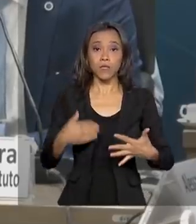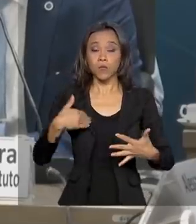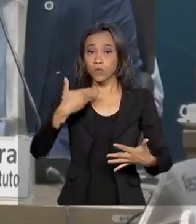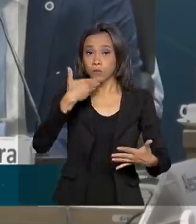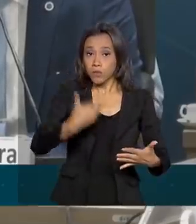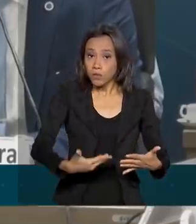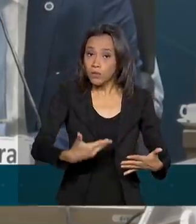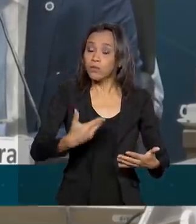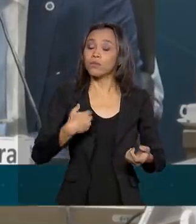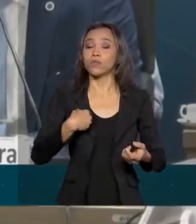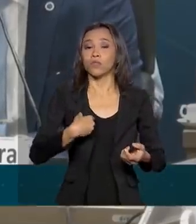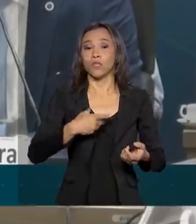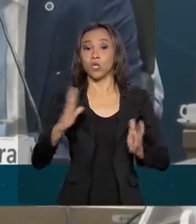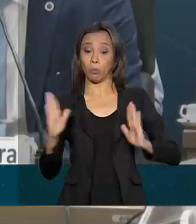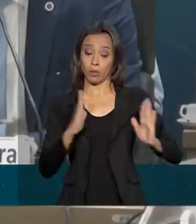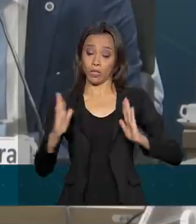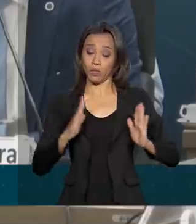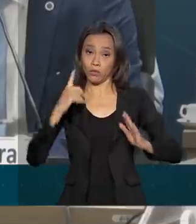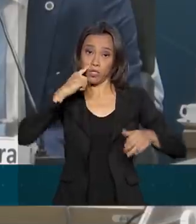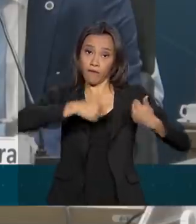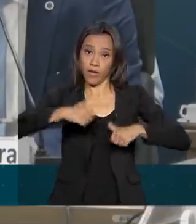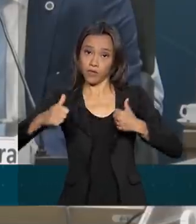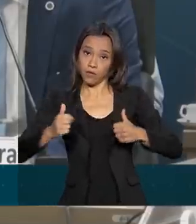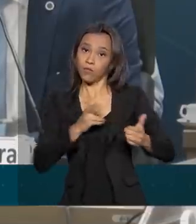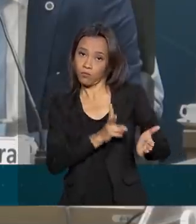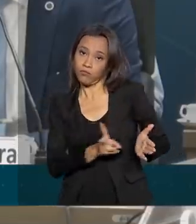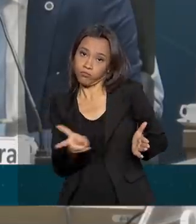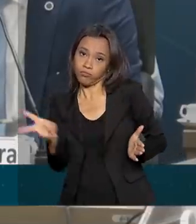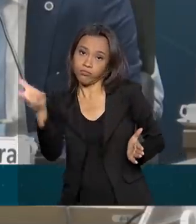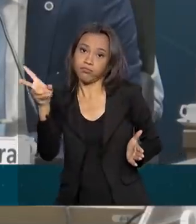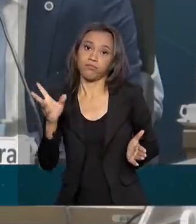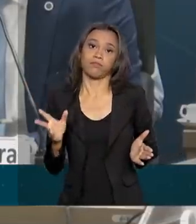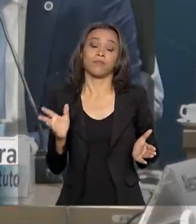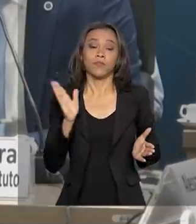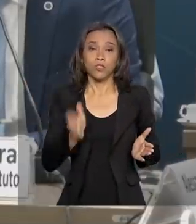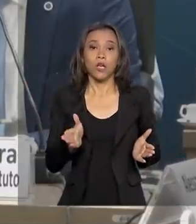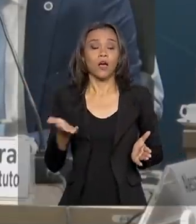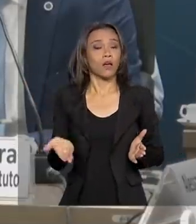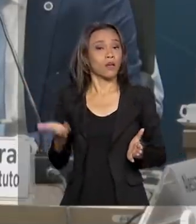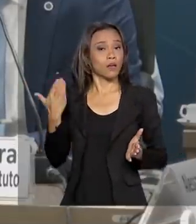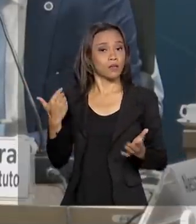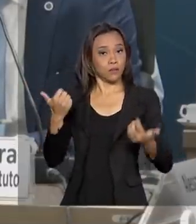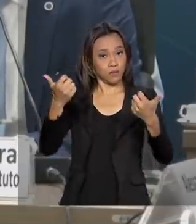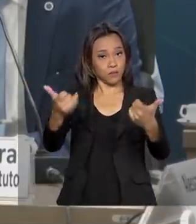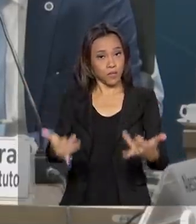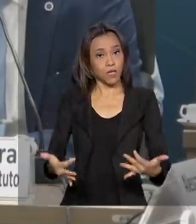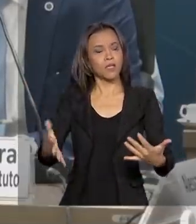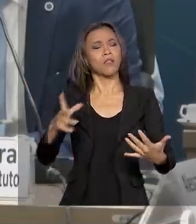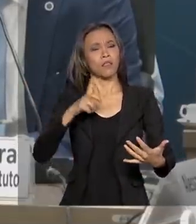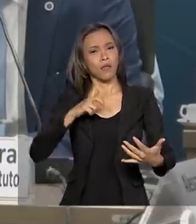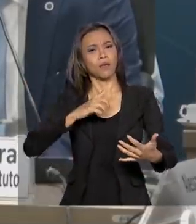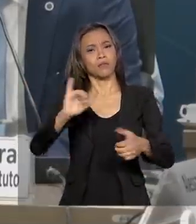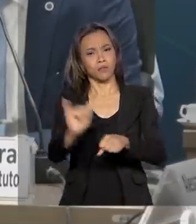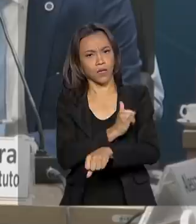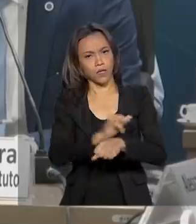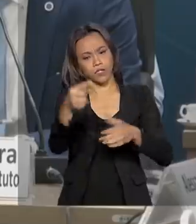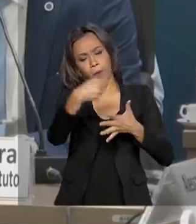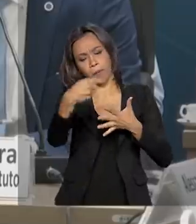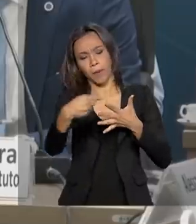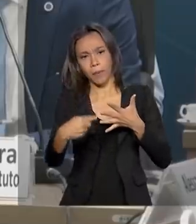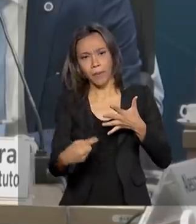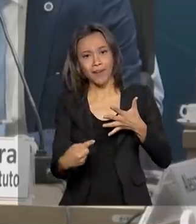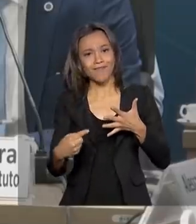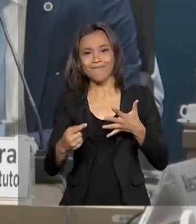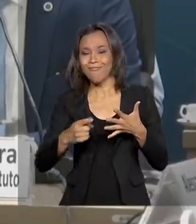análise seguem aumentando. Como relatado, as ações já implementadas não foram